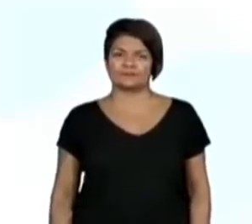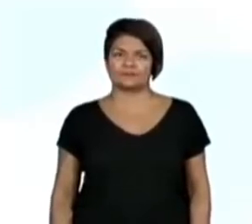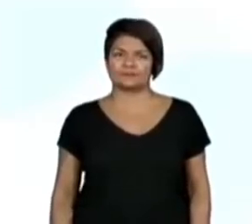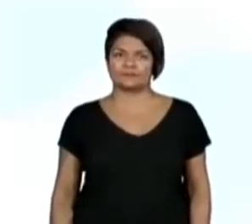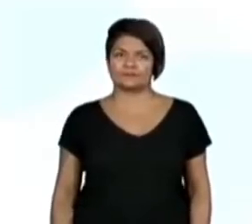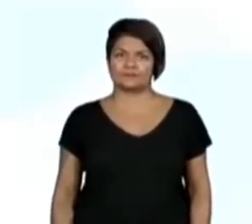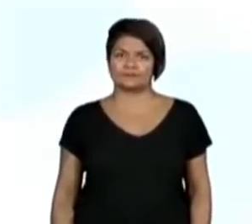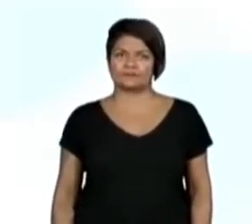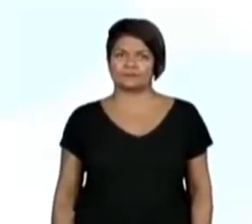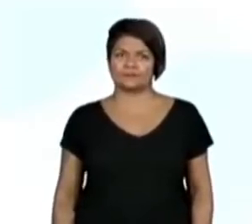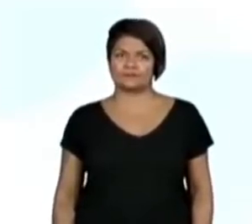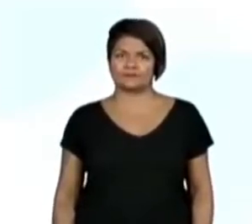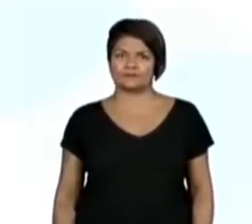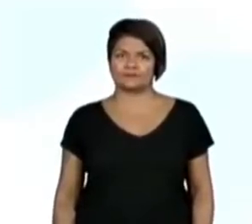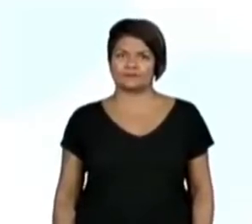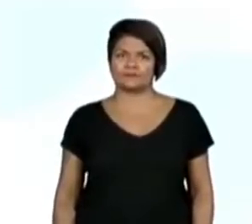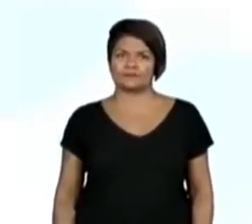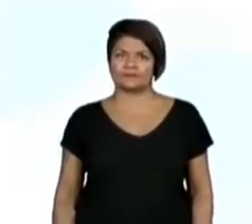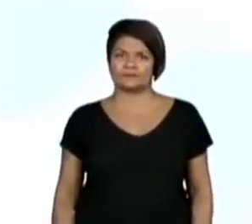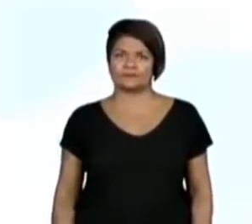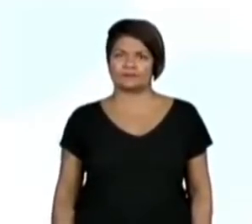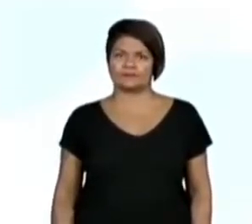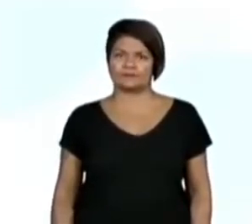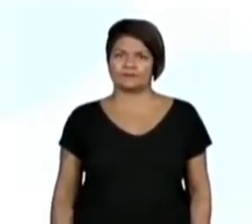ó. O que.